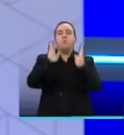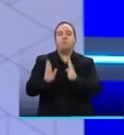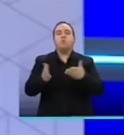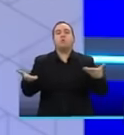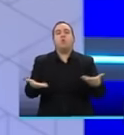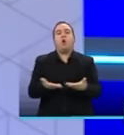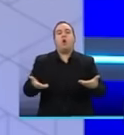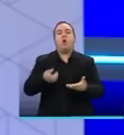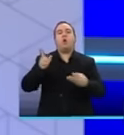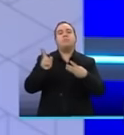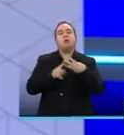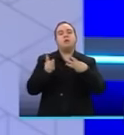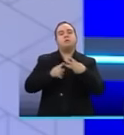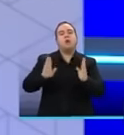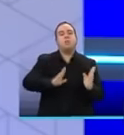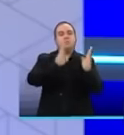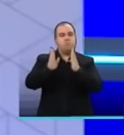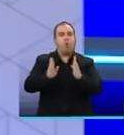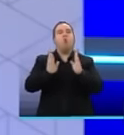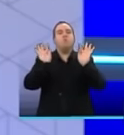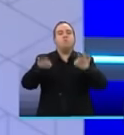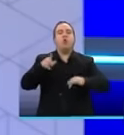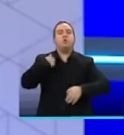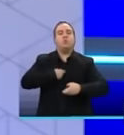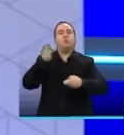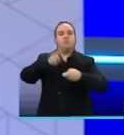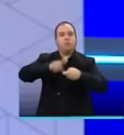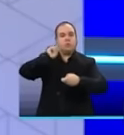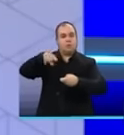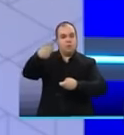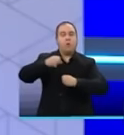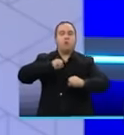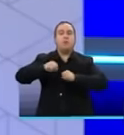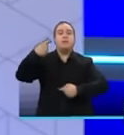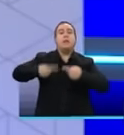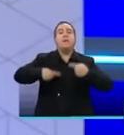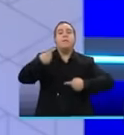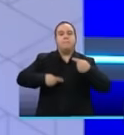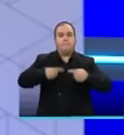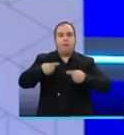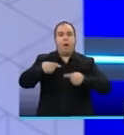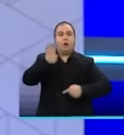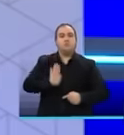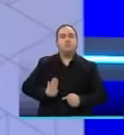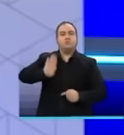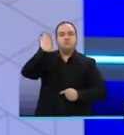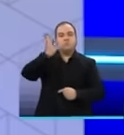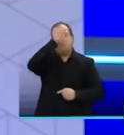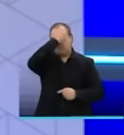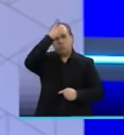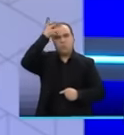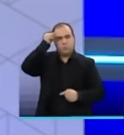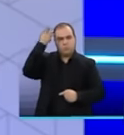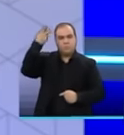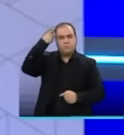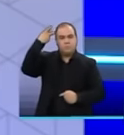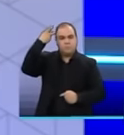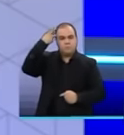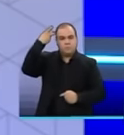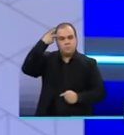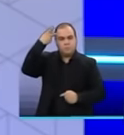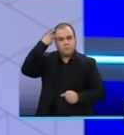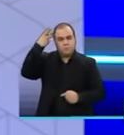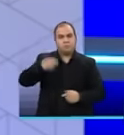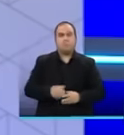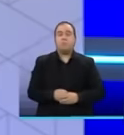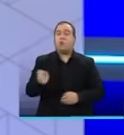está concluído o terceiro bloco e nós voltamos logo mais com um debate entre os candidatos à Prefeitura de São Paulo.